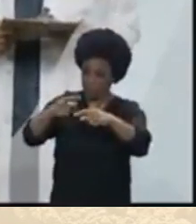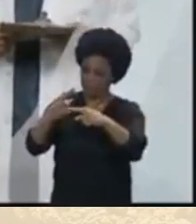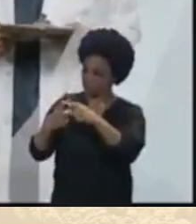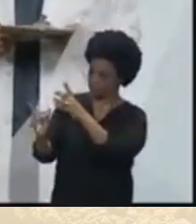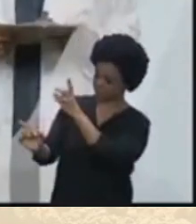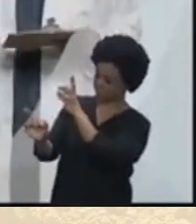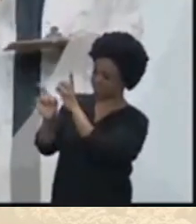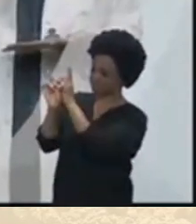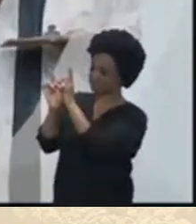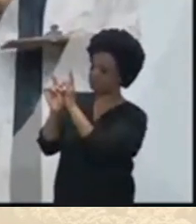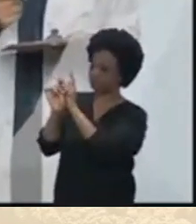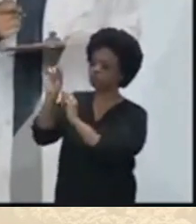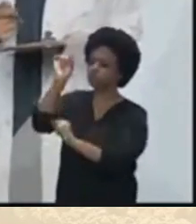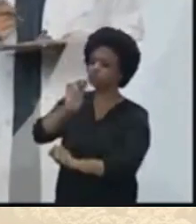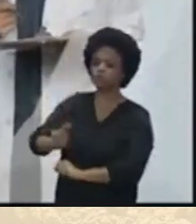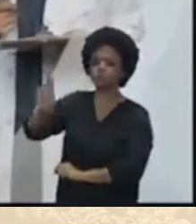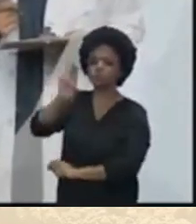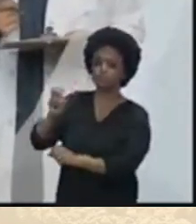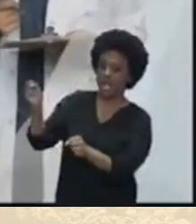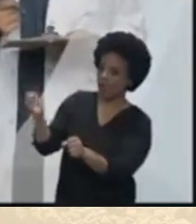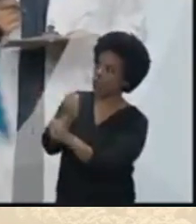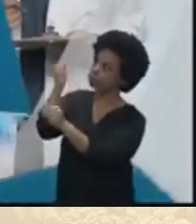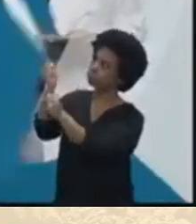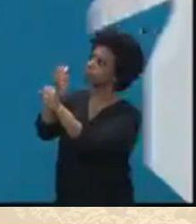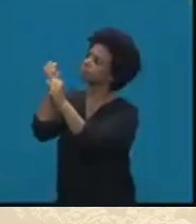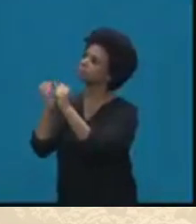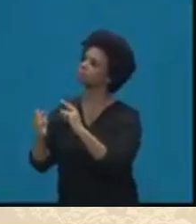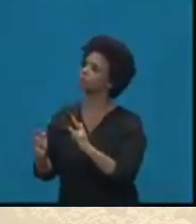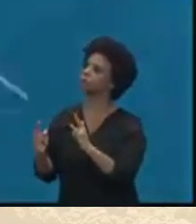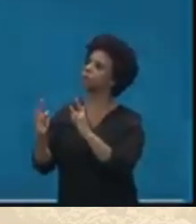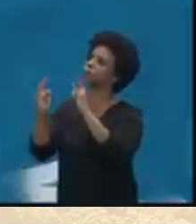melhor fundação para a sua edificação.